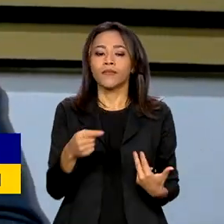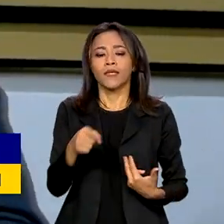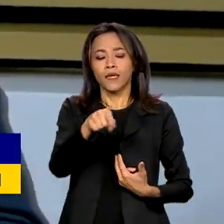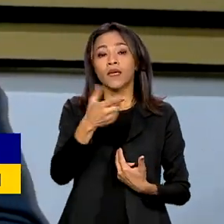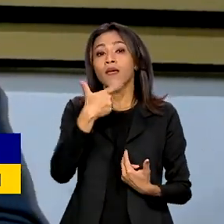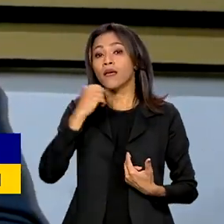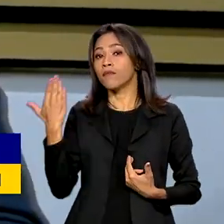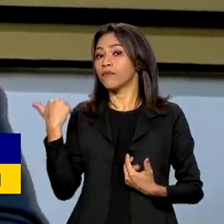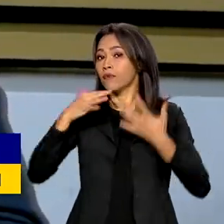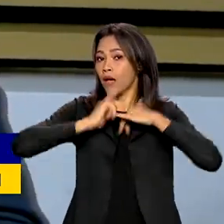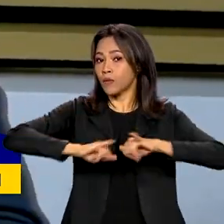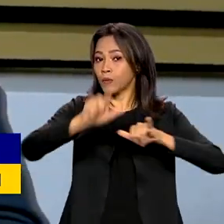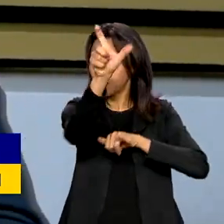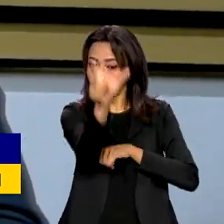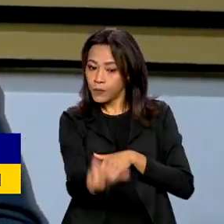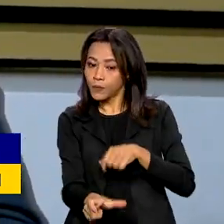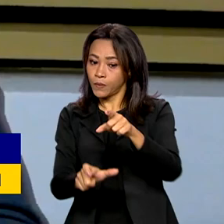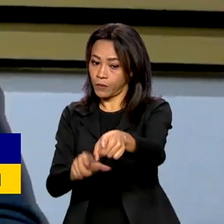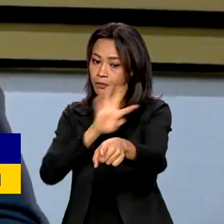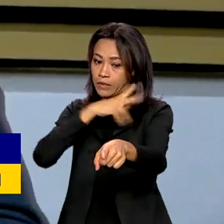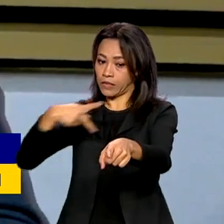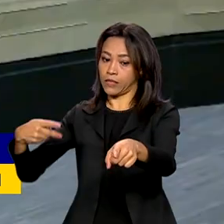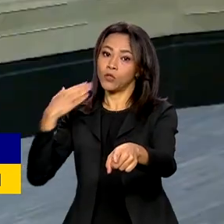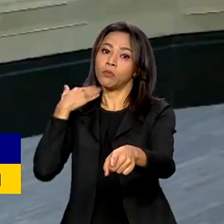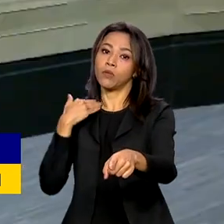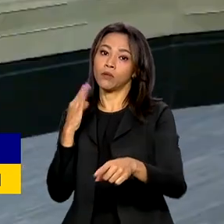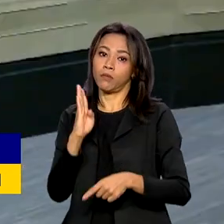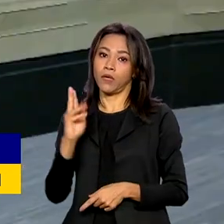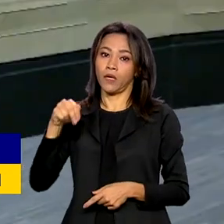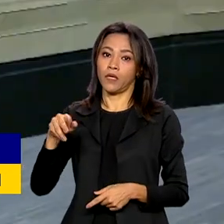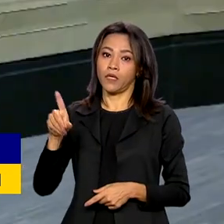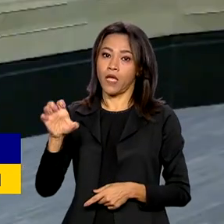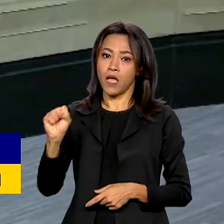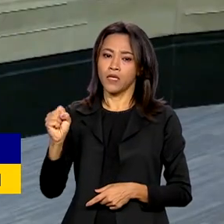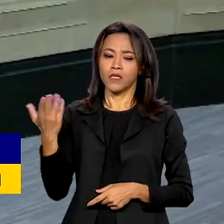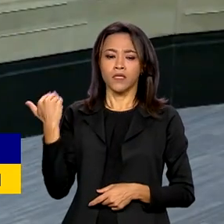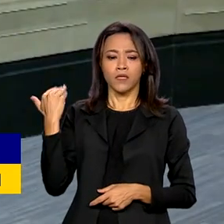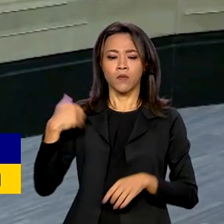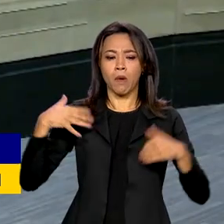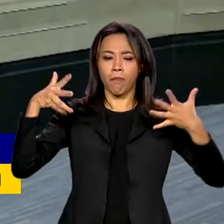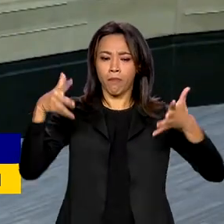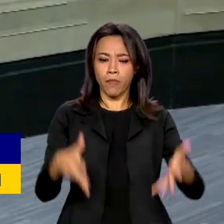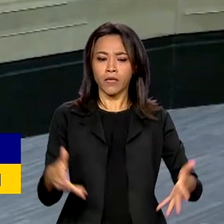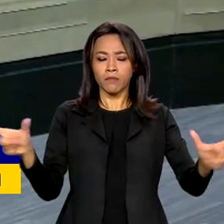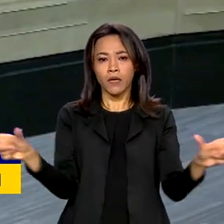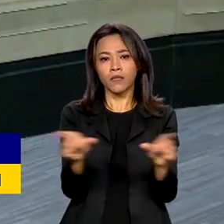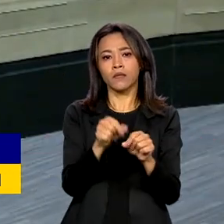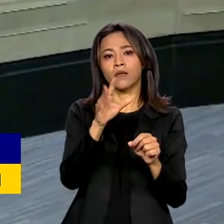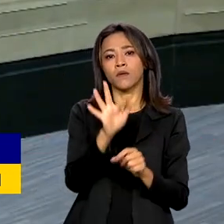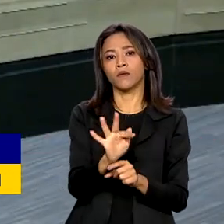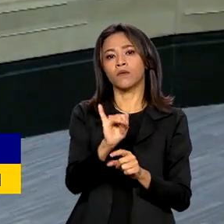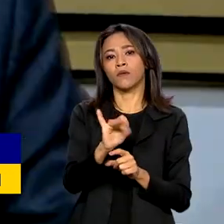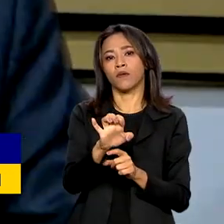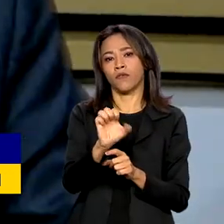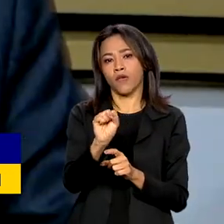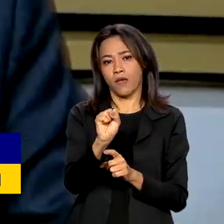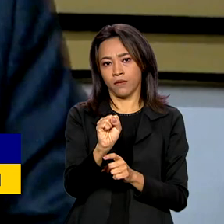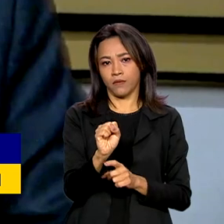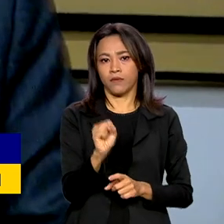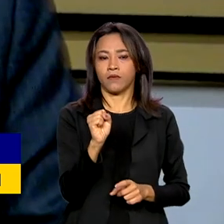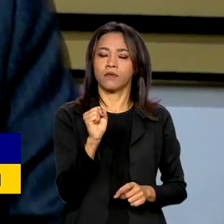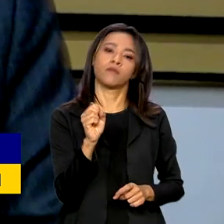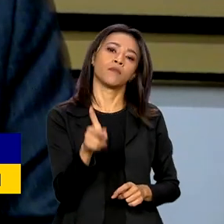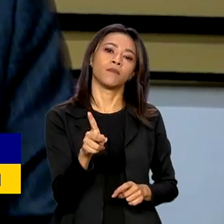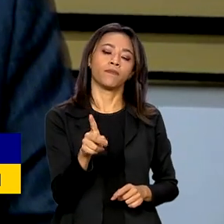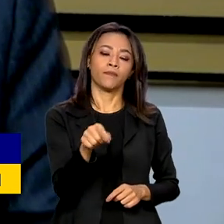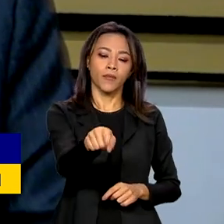presidente do banco Aloísio Mercadante durante a participação em um evento na Federação das indústrias do Estado de São Paulo eu espero